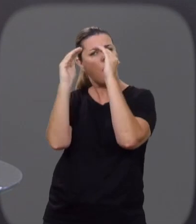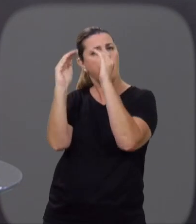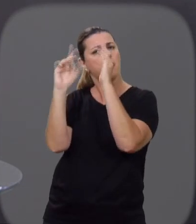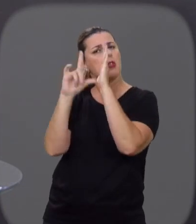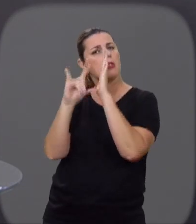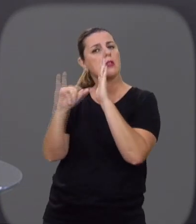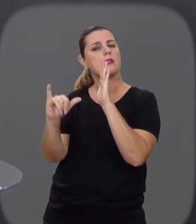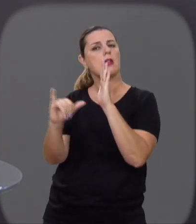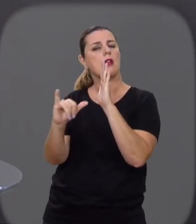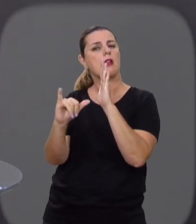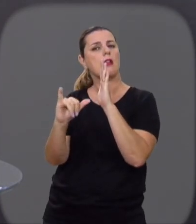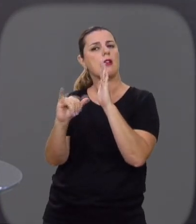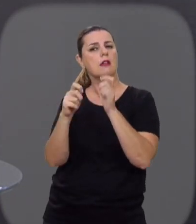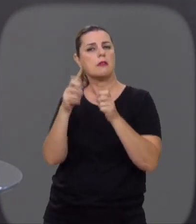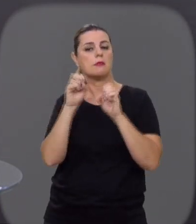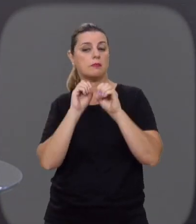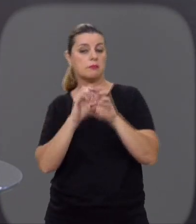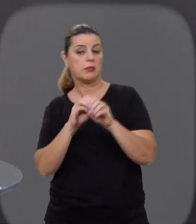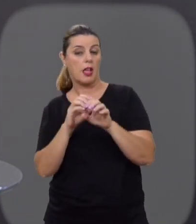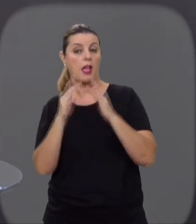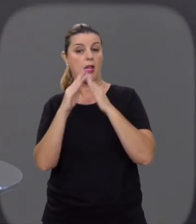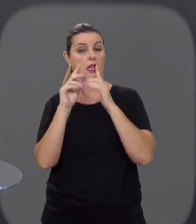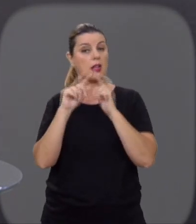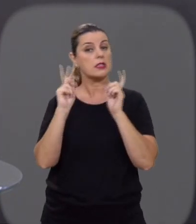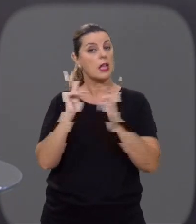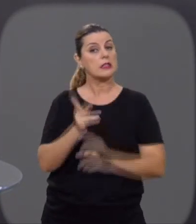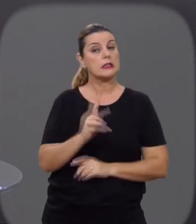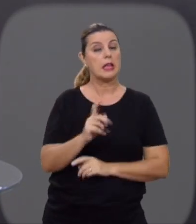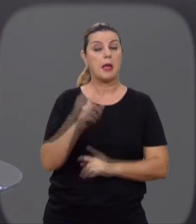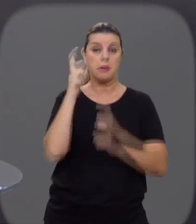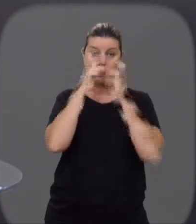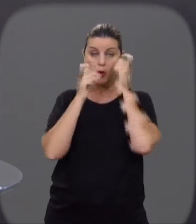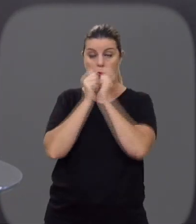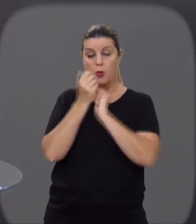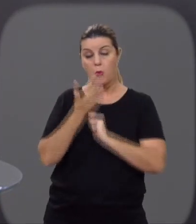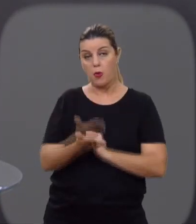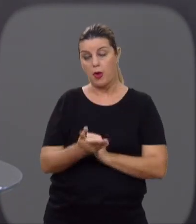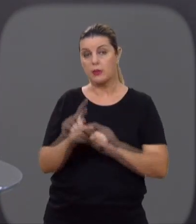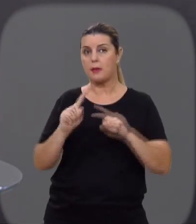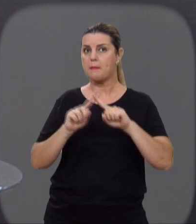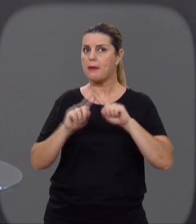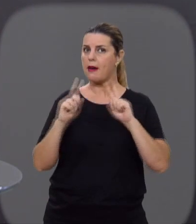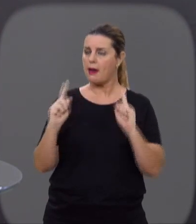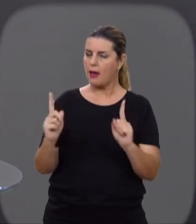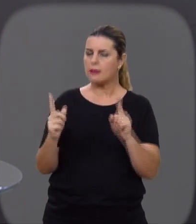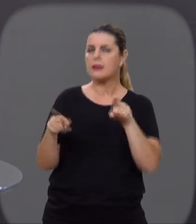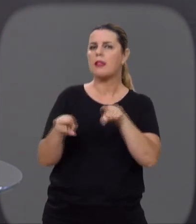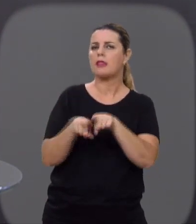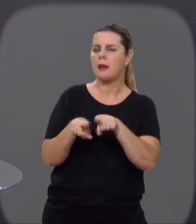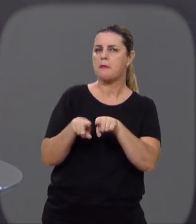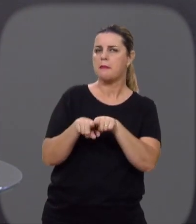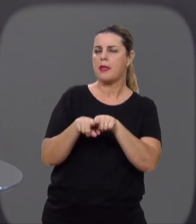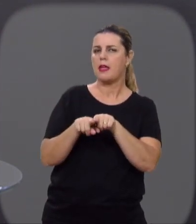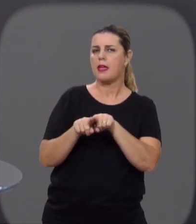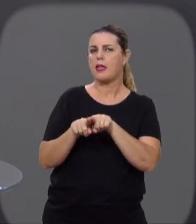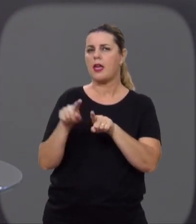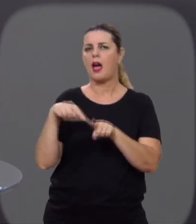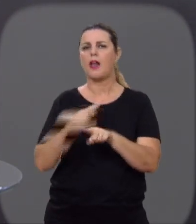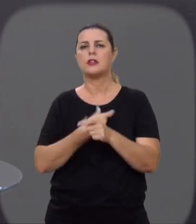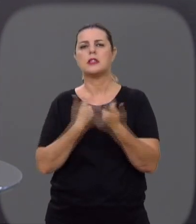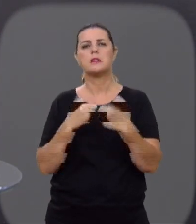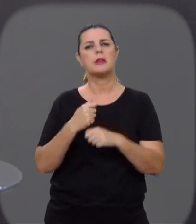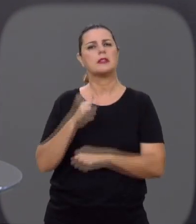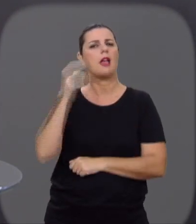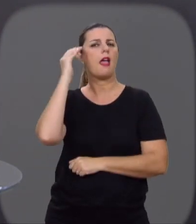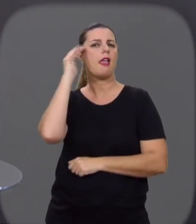nossas leis, às diretrizes. As igrejas sempre se preocupam com isso, mas além disso, nós temos também aquela